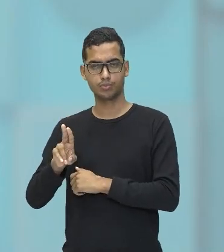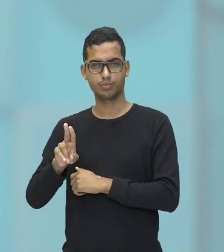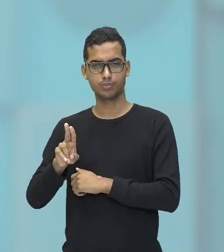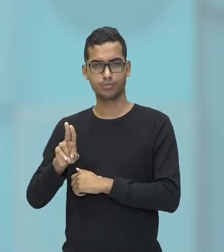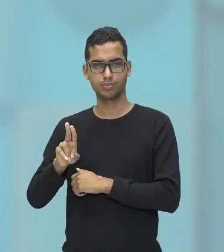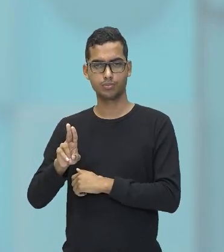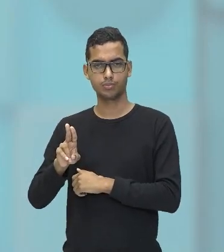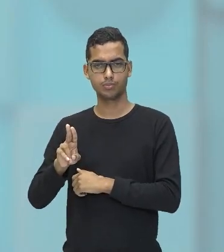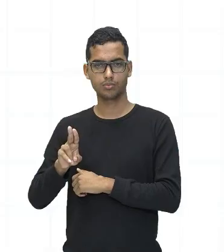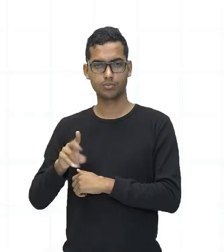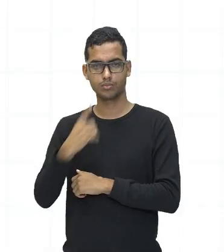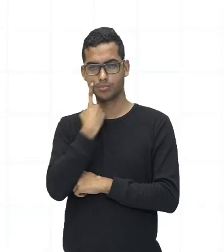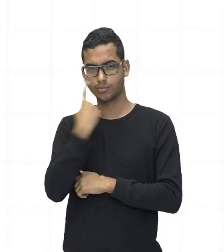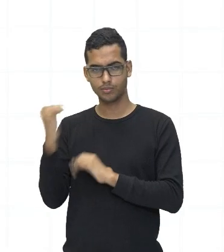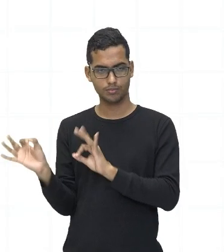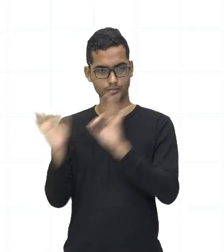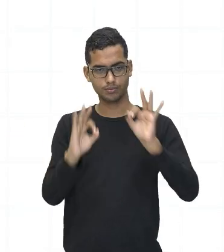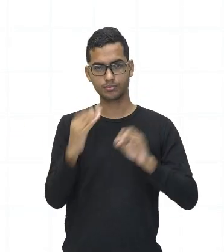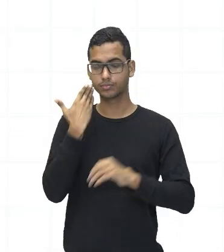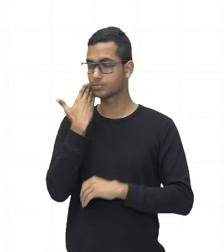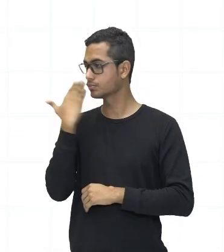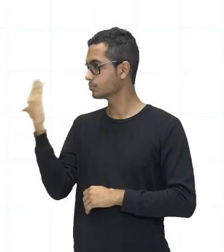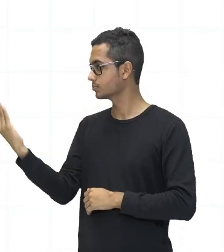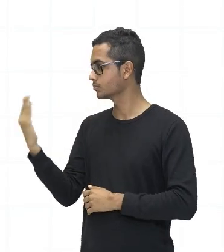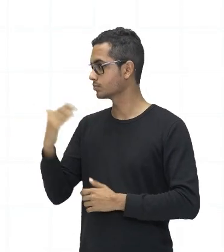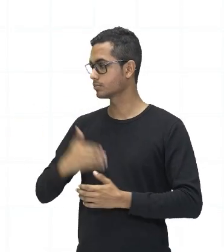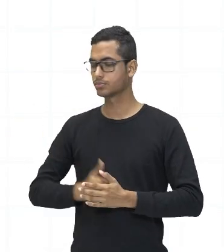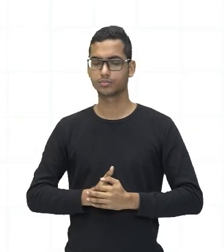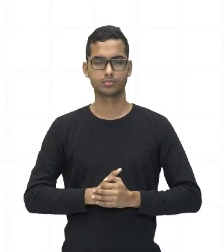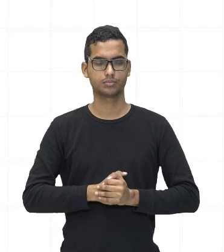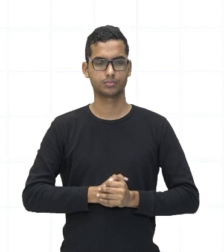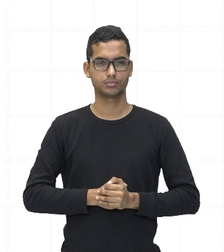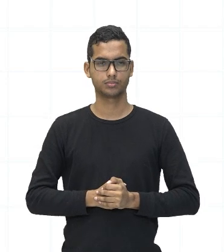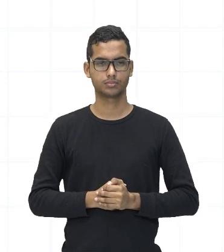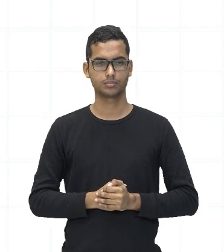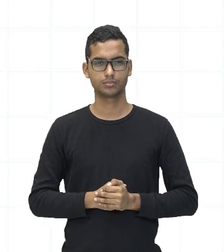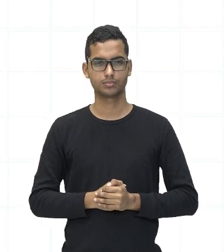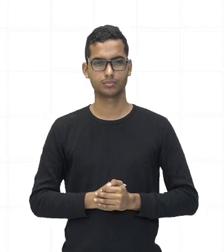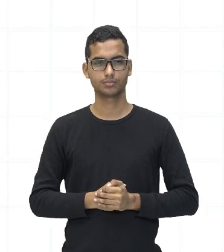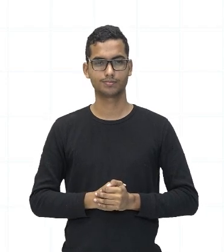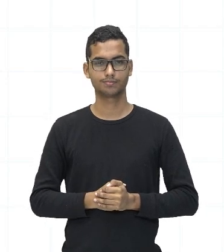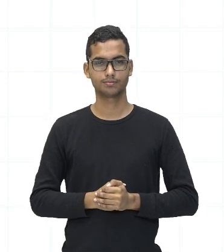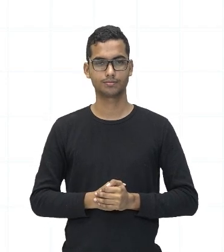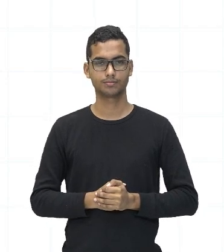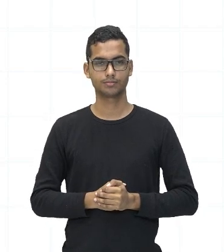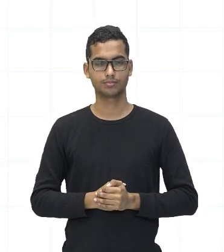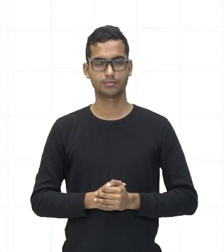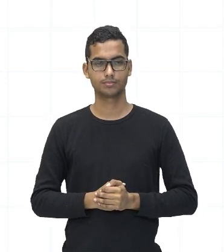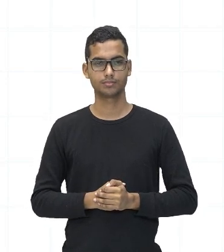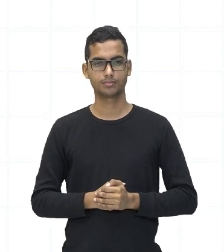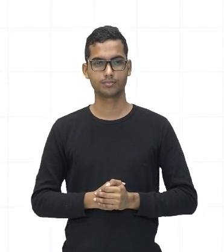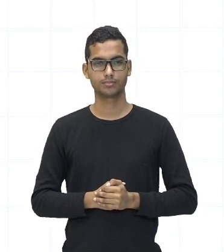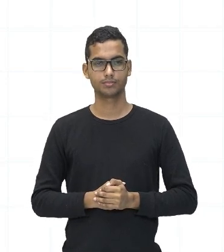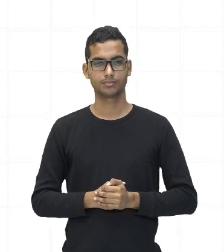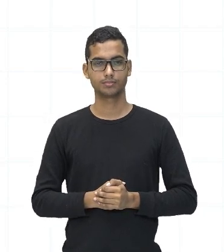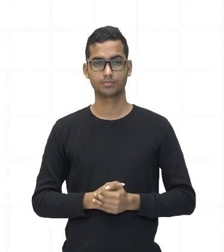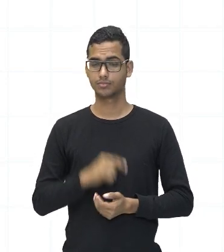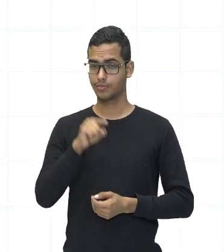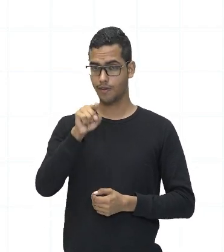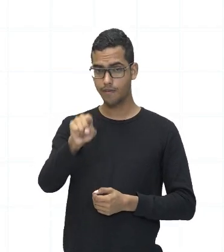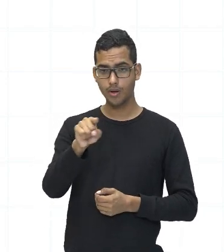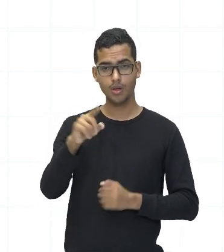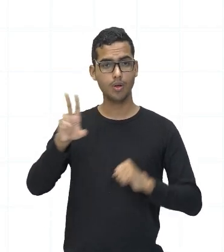TV interativa observar alguns aspectos? Olhem só. Então, observem aí conosco, né? O pronome você